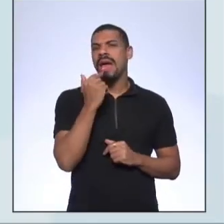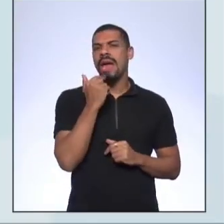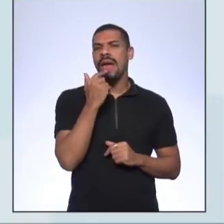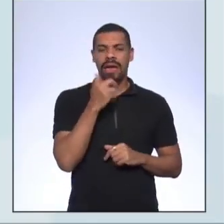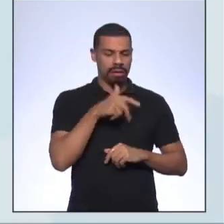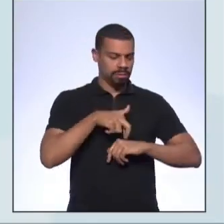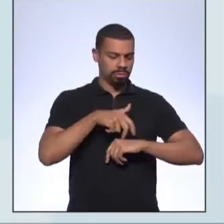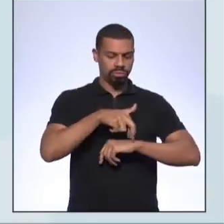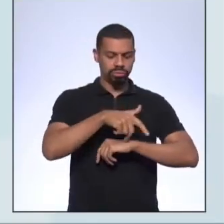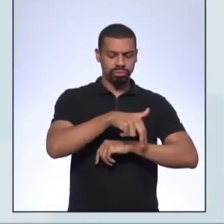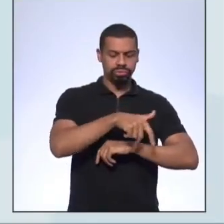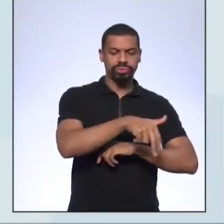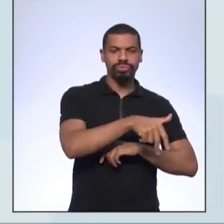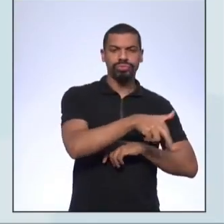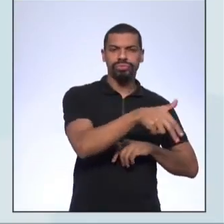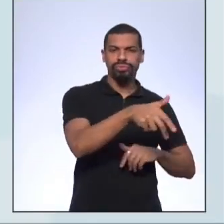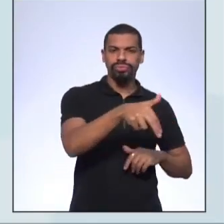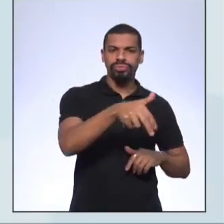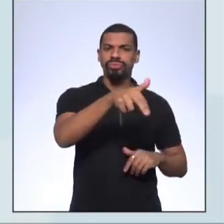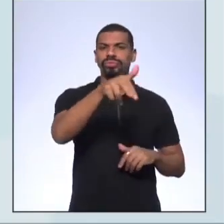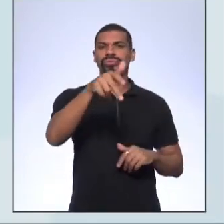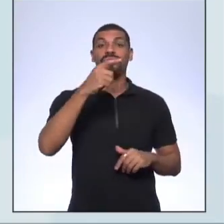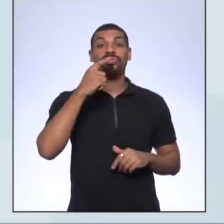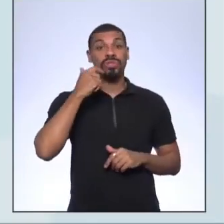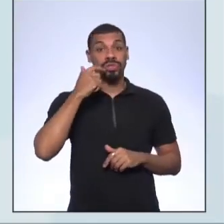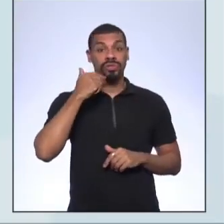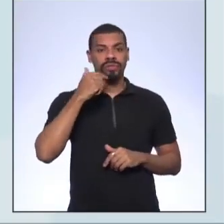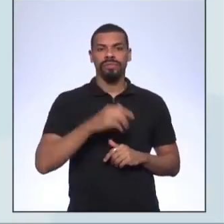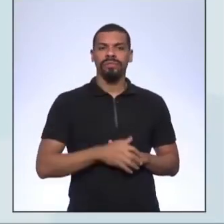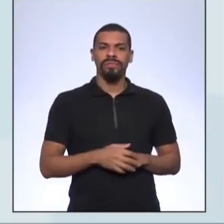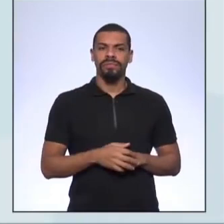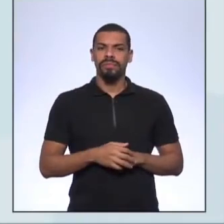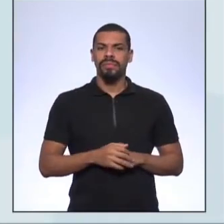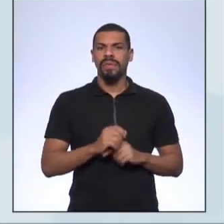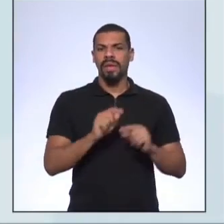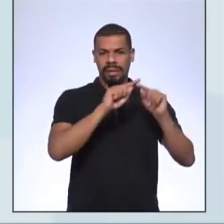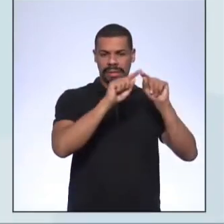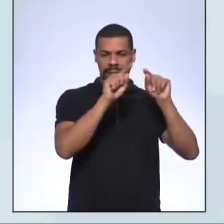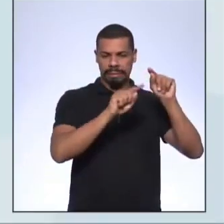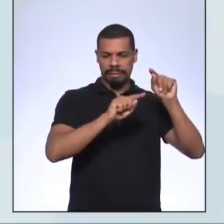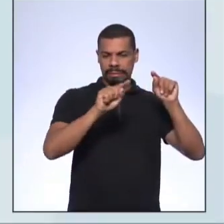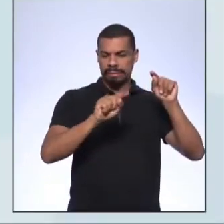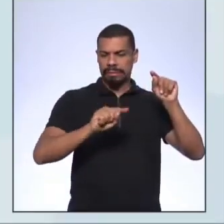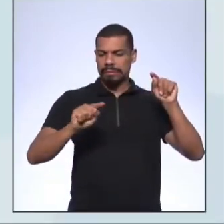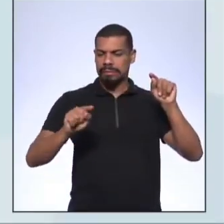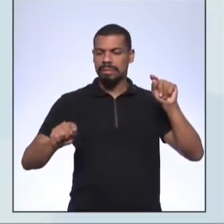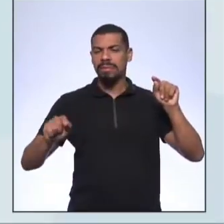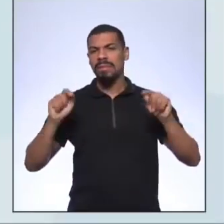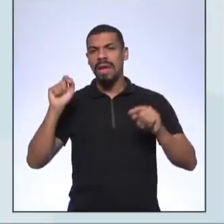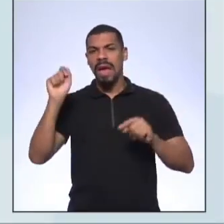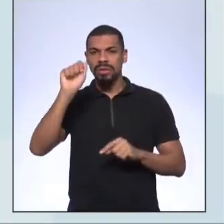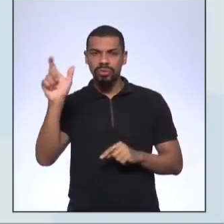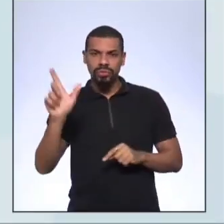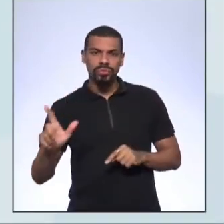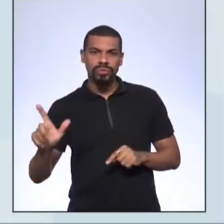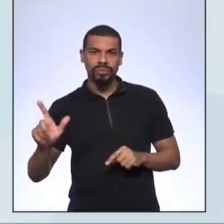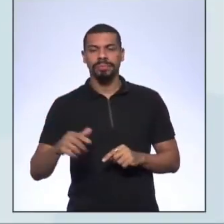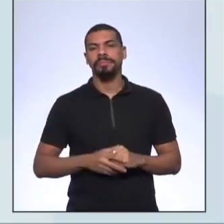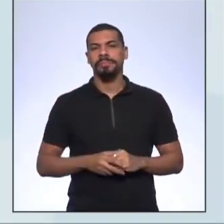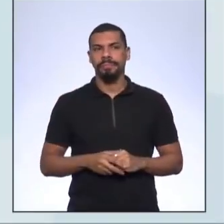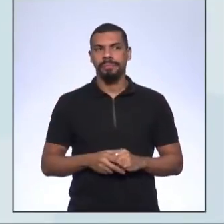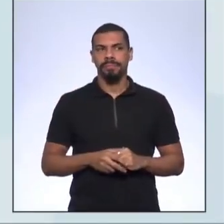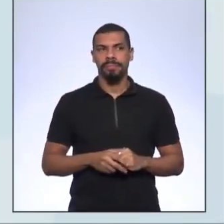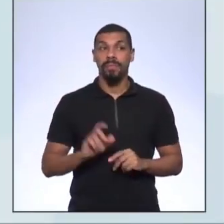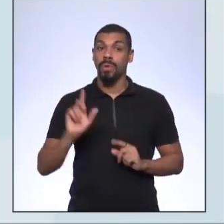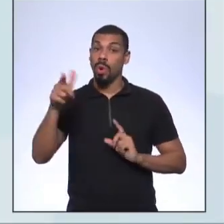que é a linhazinha em vermelho. Tá? Então, essa parte azul aí, parte era dominada pelos árabes e parte pelos italianos.